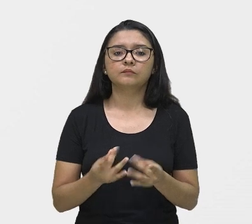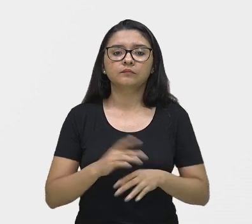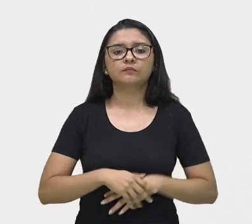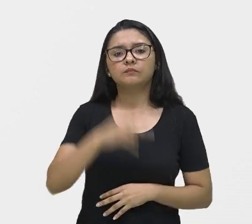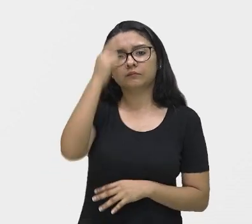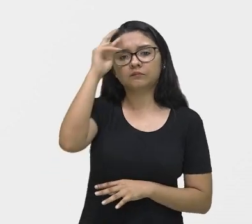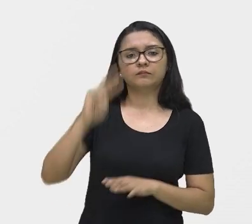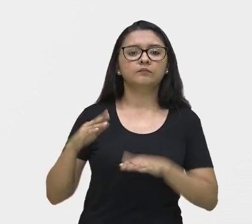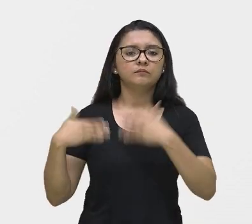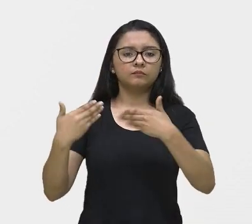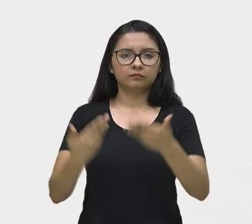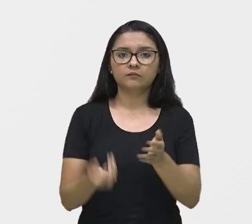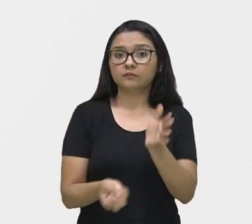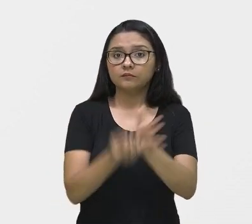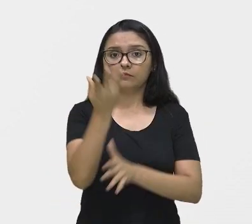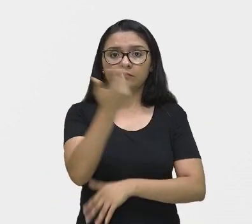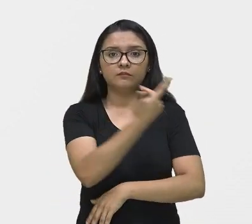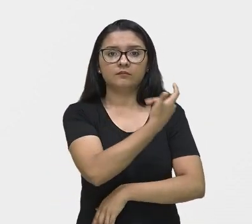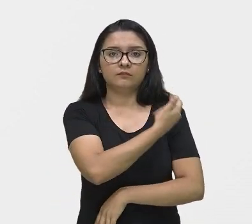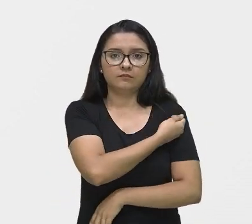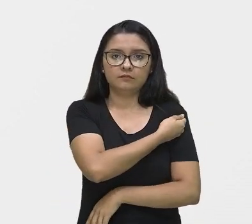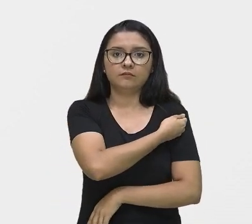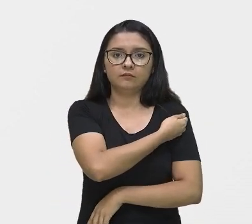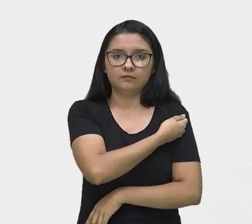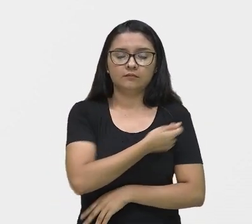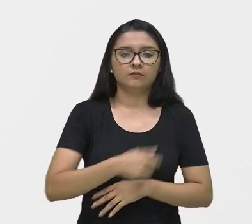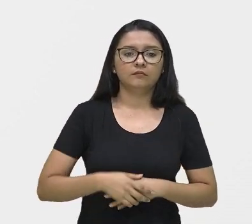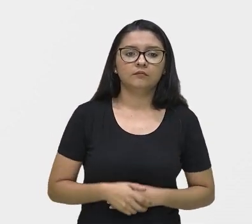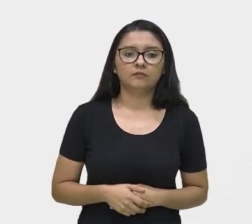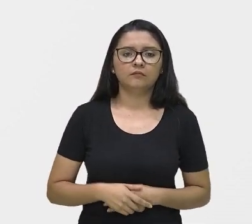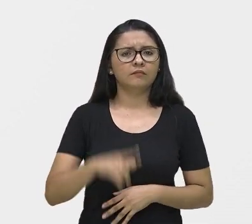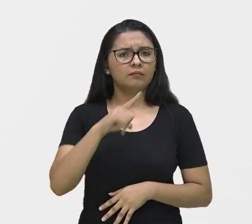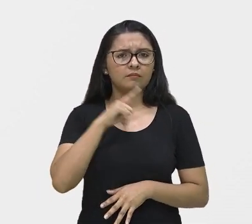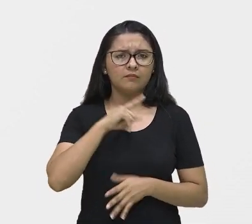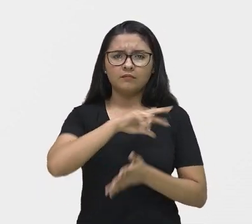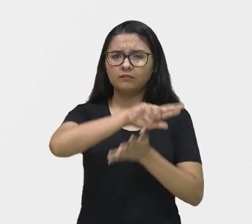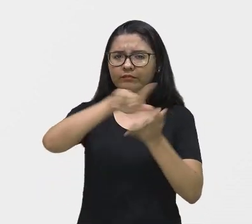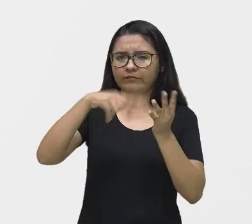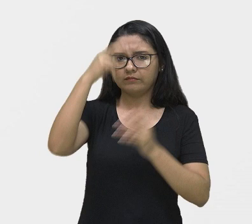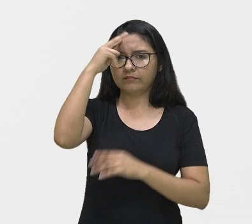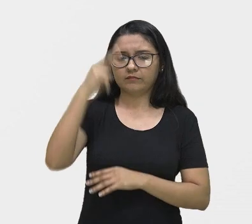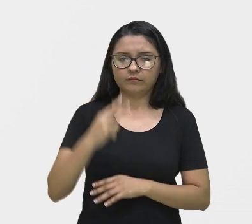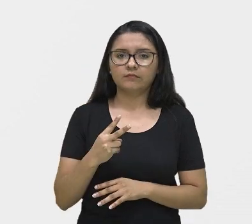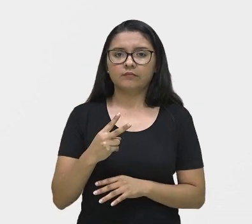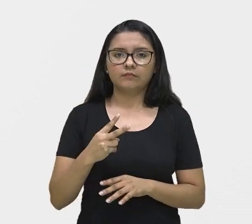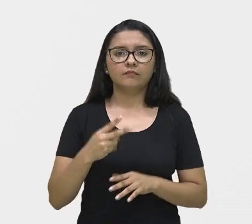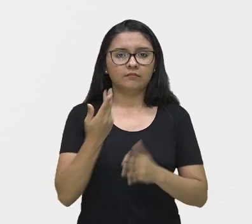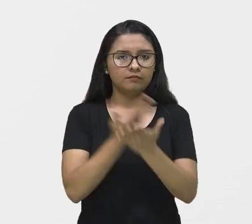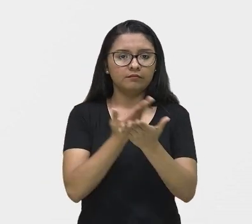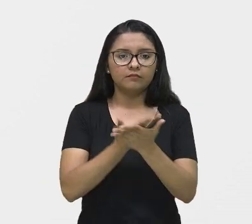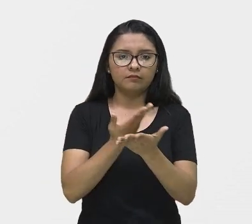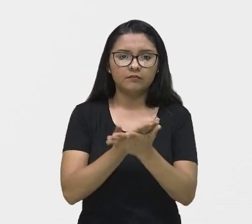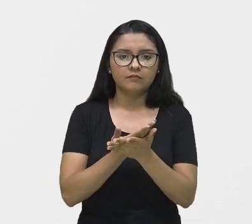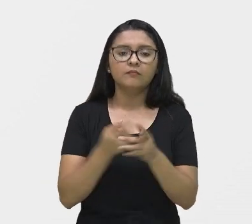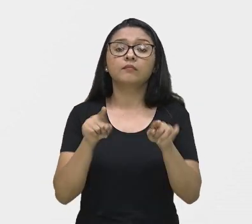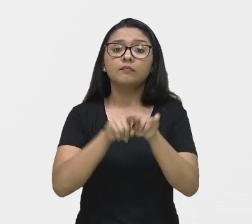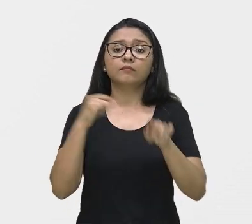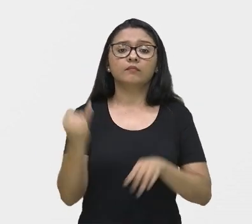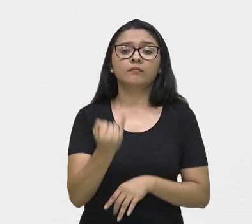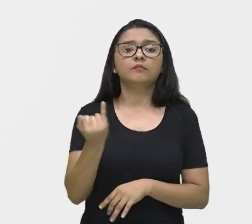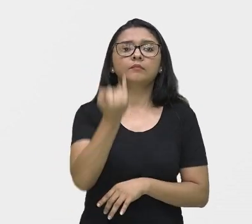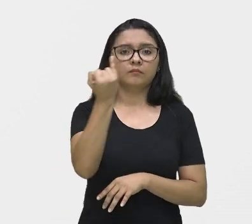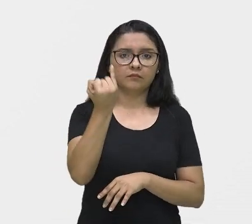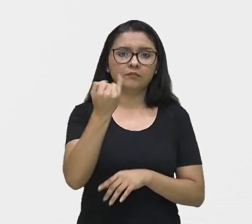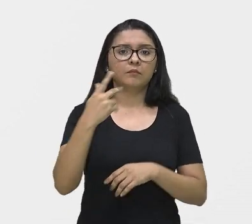do histórico da criação das vacinas. Tem muita historinha aí na nossa aula e a importância